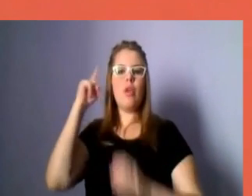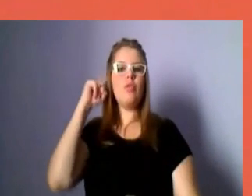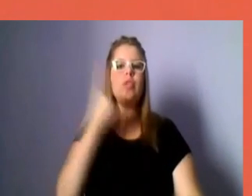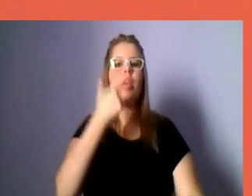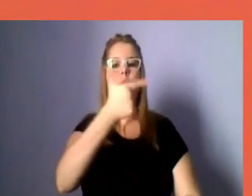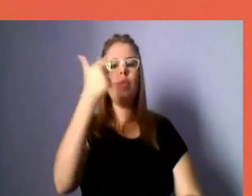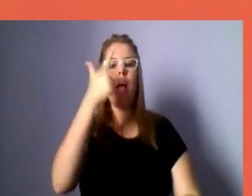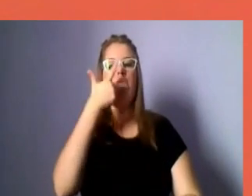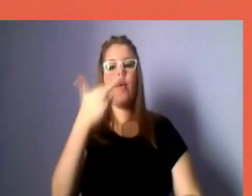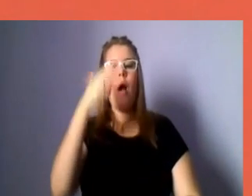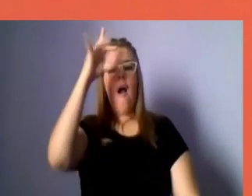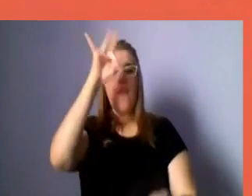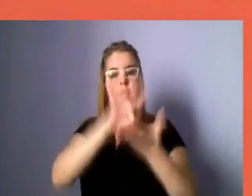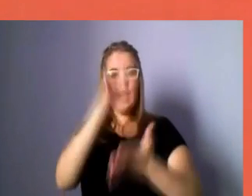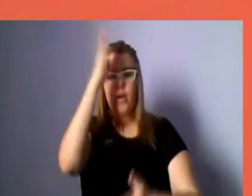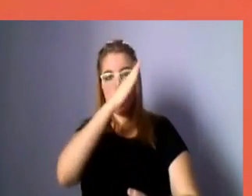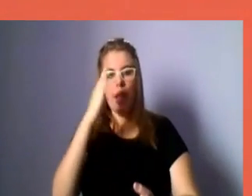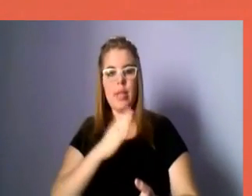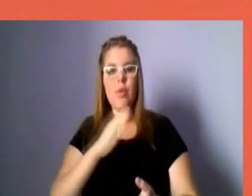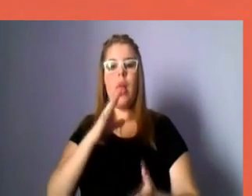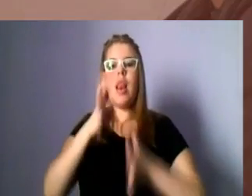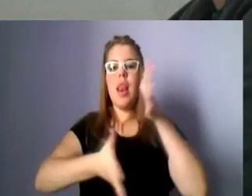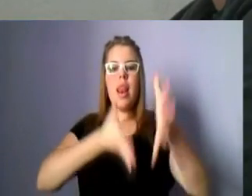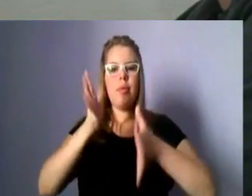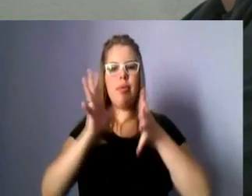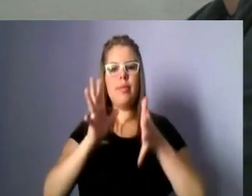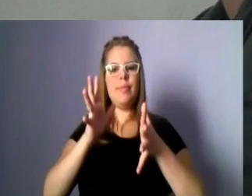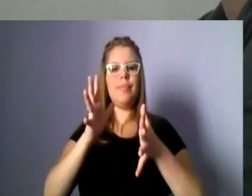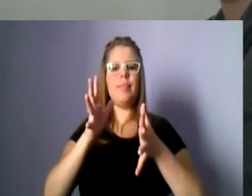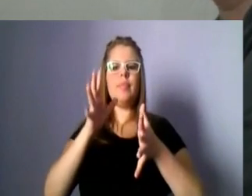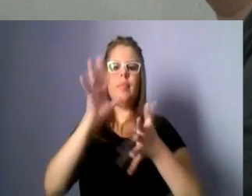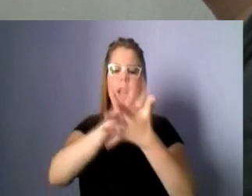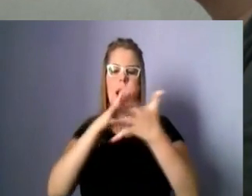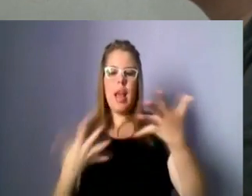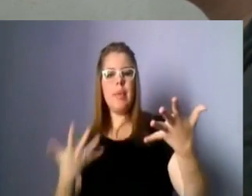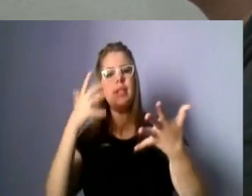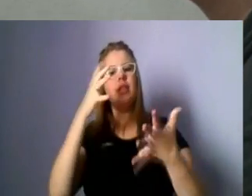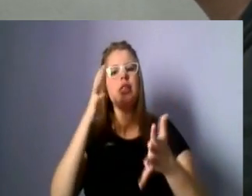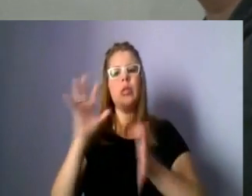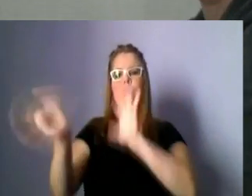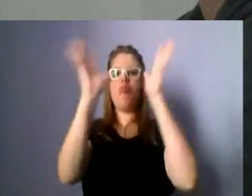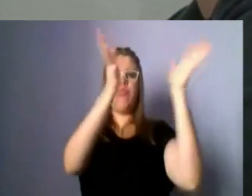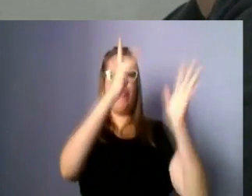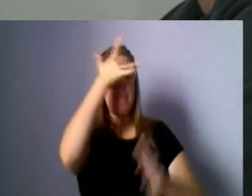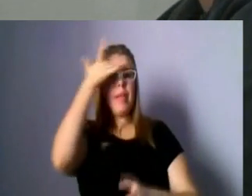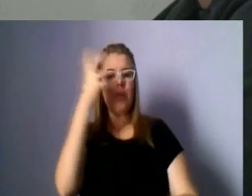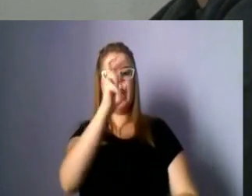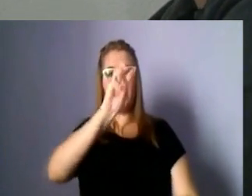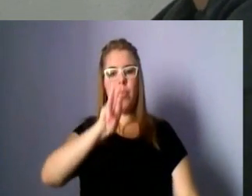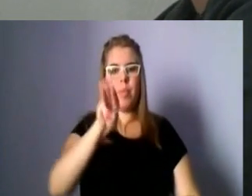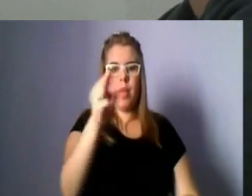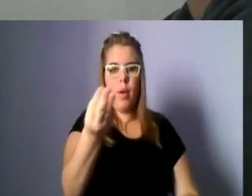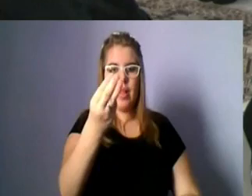surdo. Considerada a segunda língua oficial do Brasil, Libras é a língua brasileira de sinais praticada por mais de 5 milhões